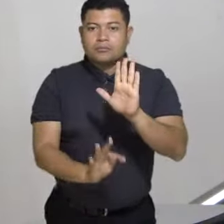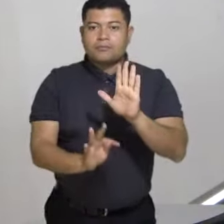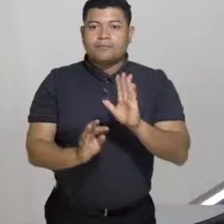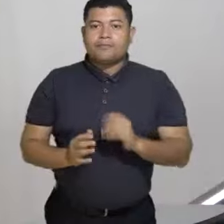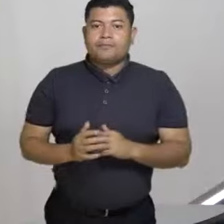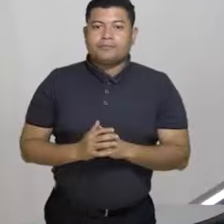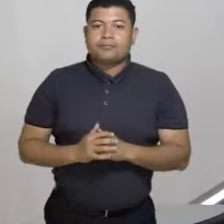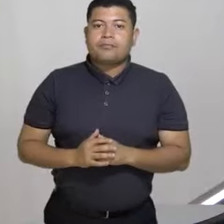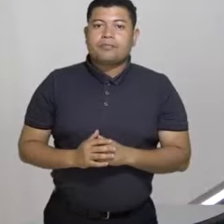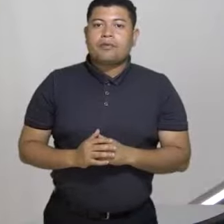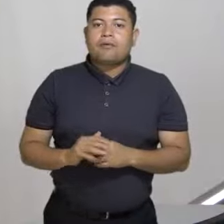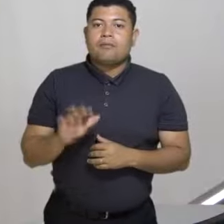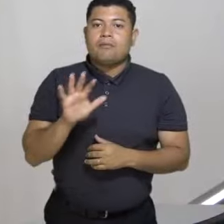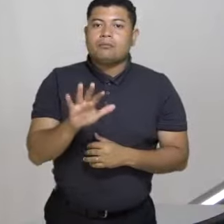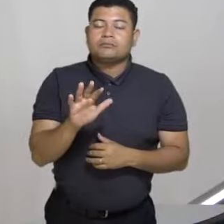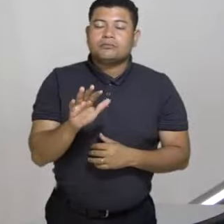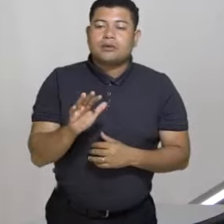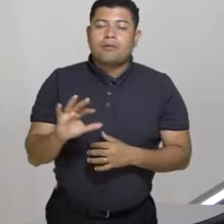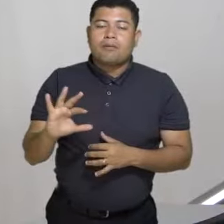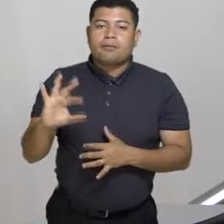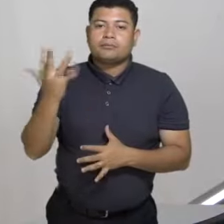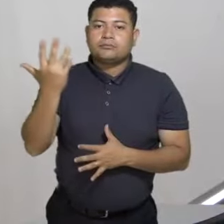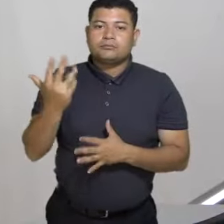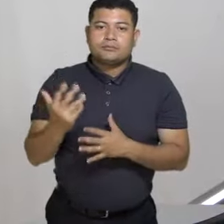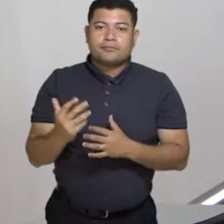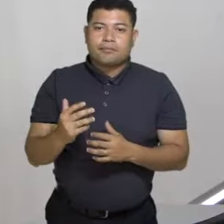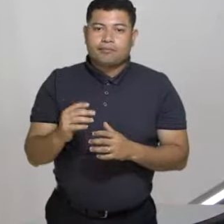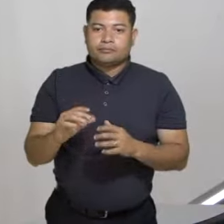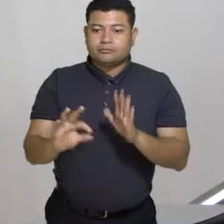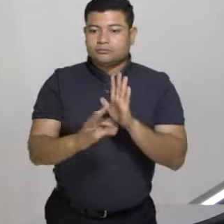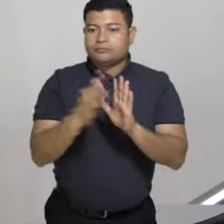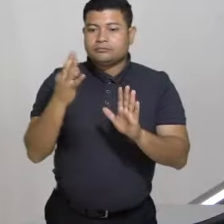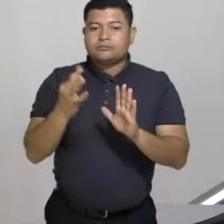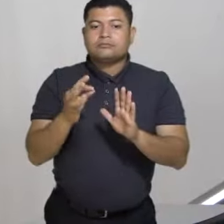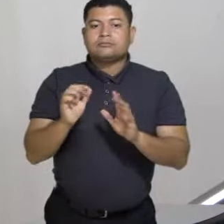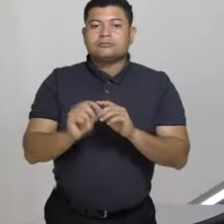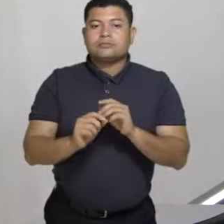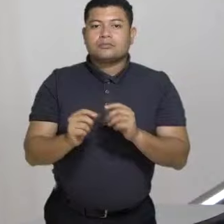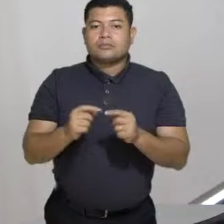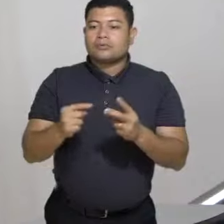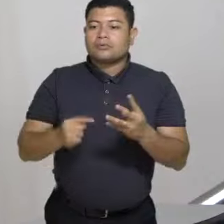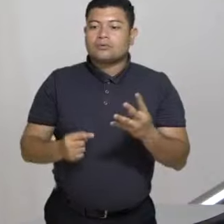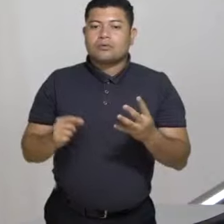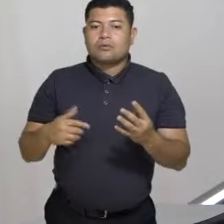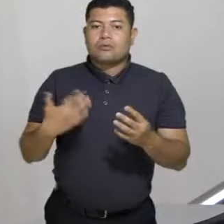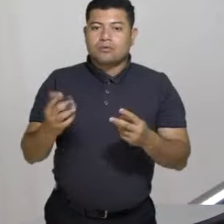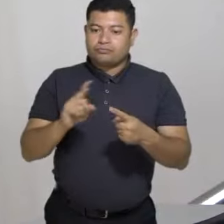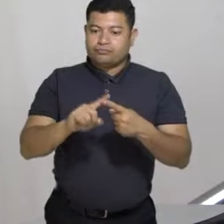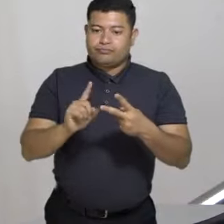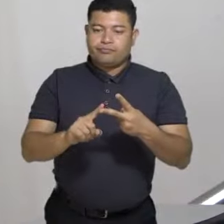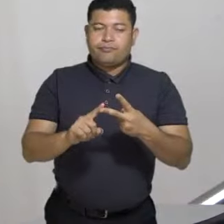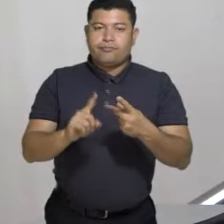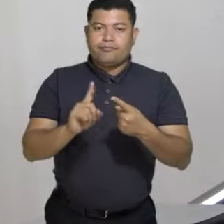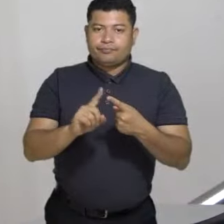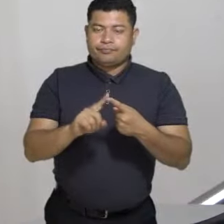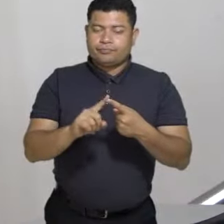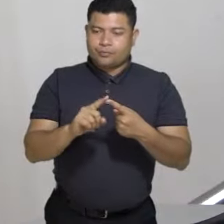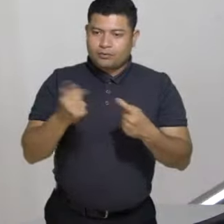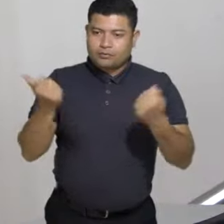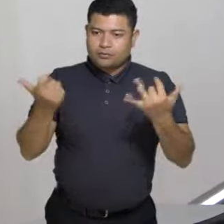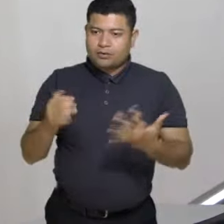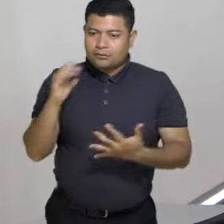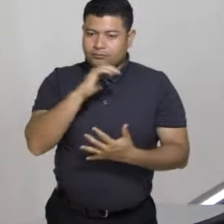quais são os destaques que eu gostaria de fazer? São basicamente dois, resumidamente.